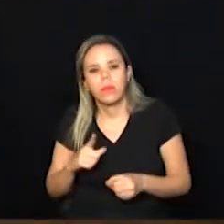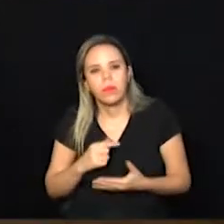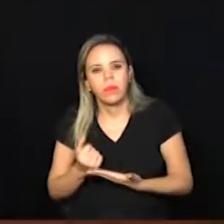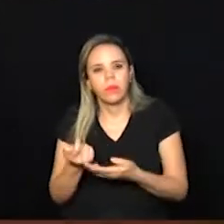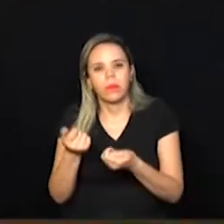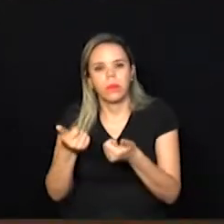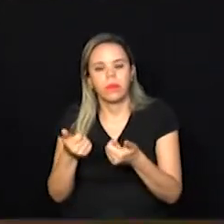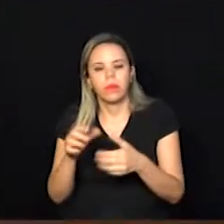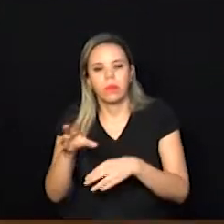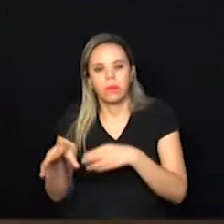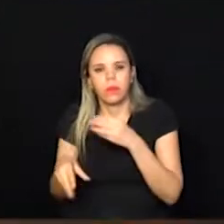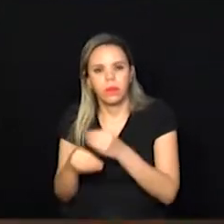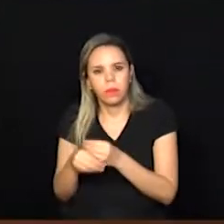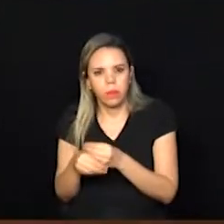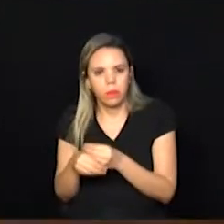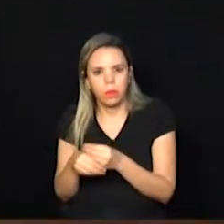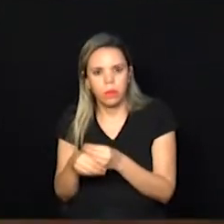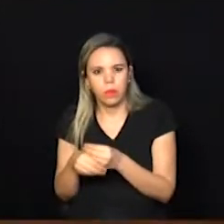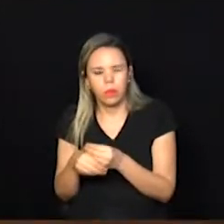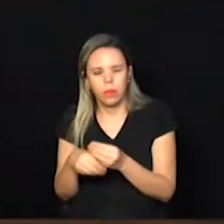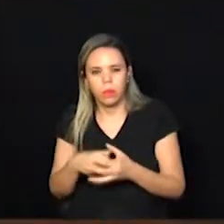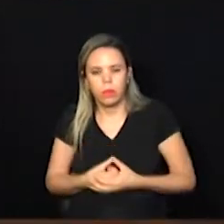para a complementação